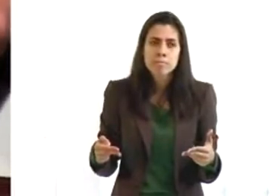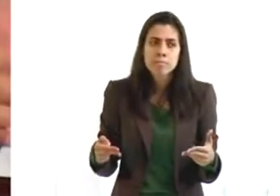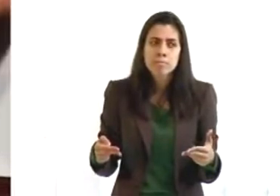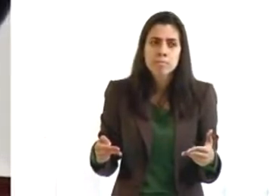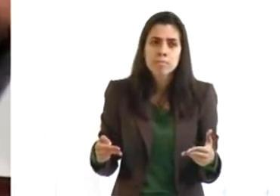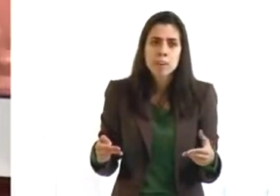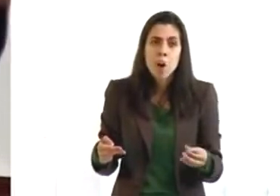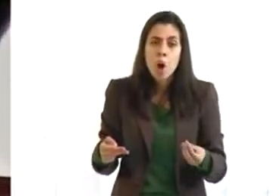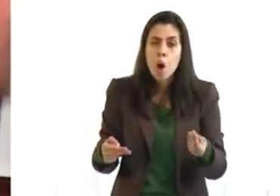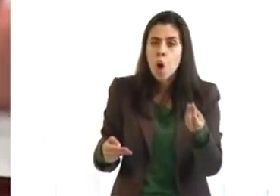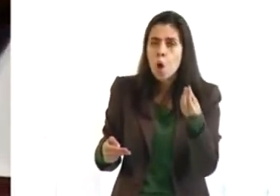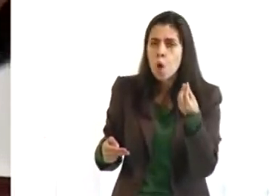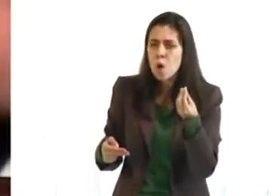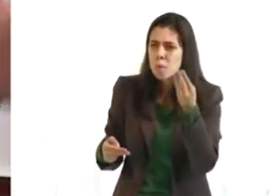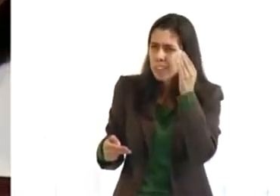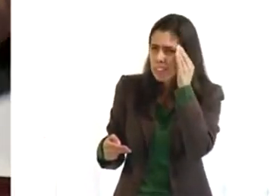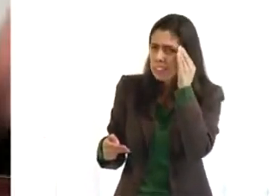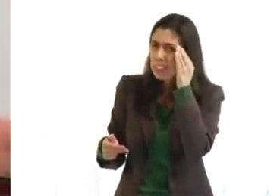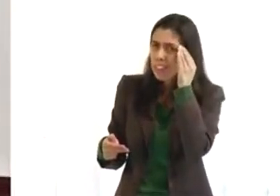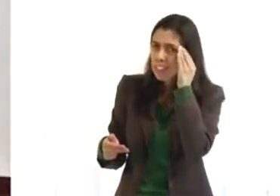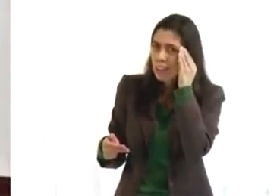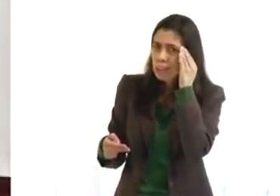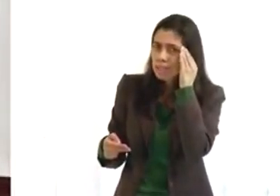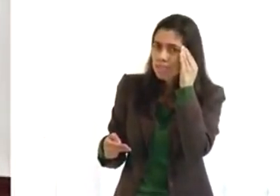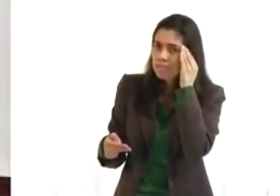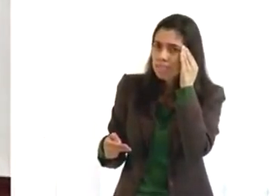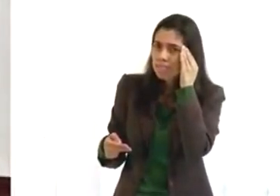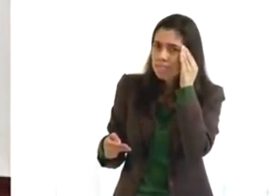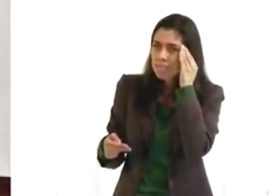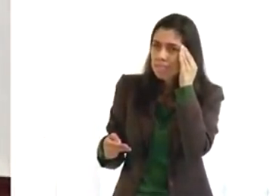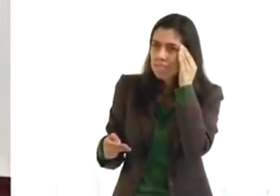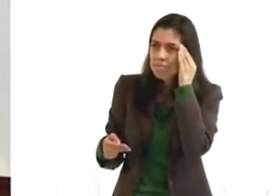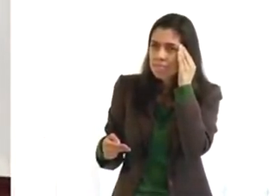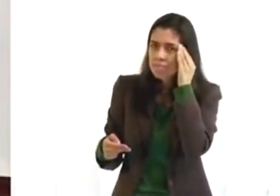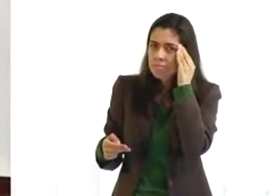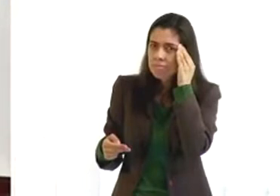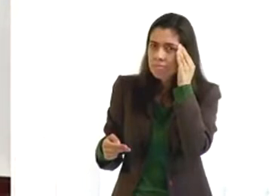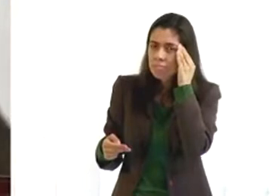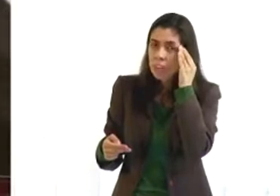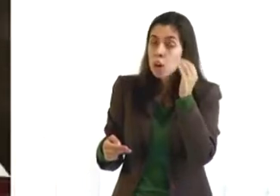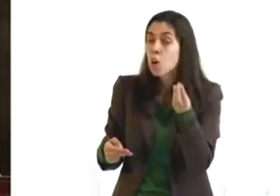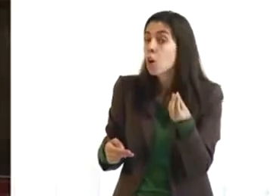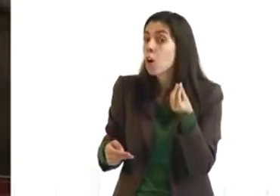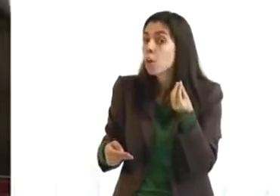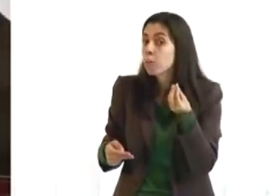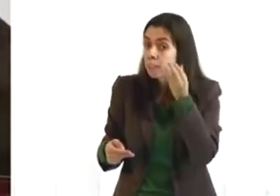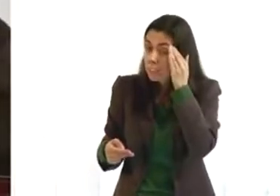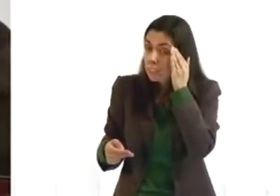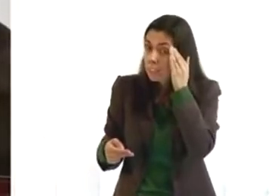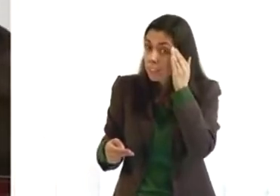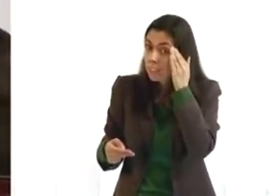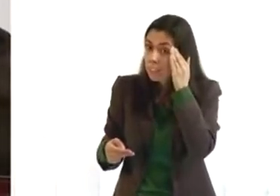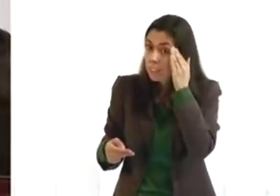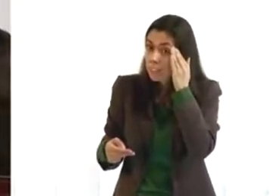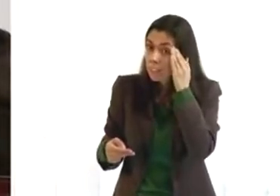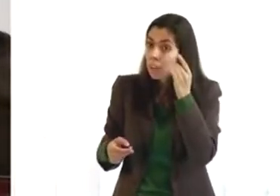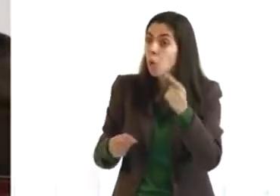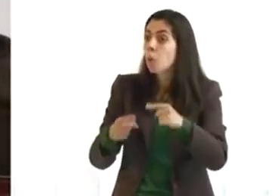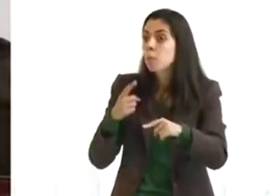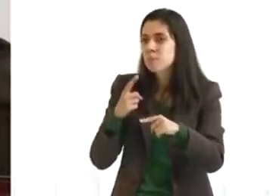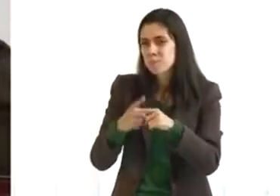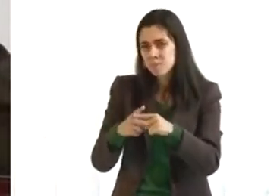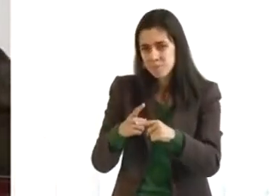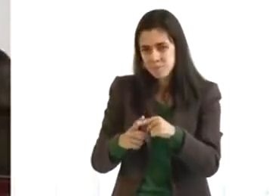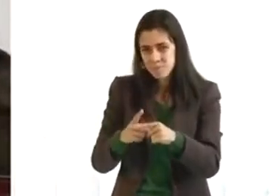que Jesus é o Filho do Deus Altíssimo, o Messias prometido? Por causa da exposição